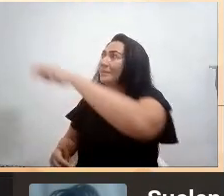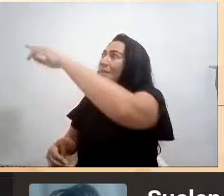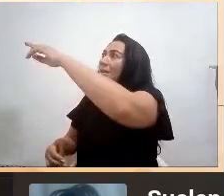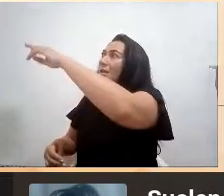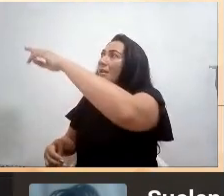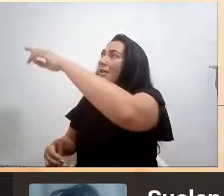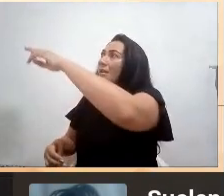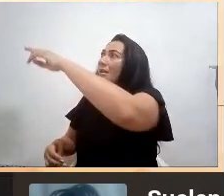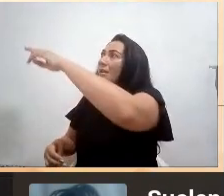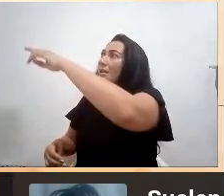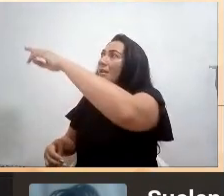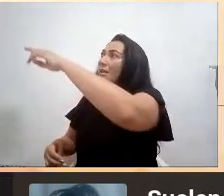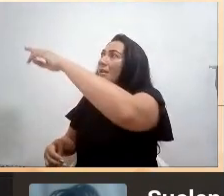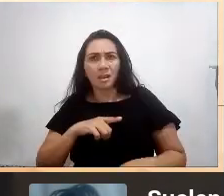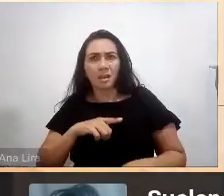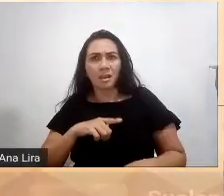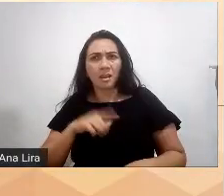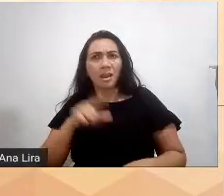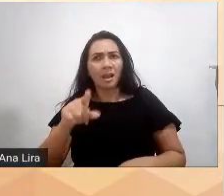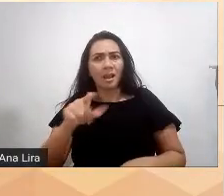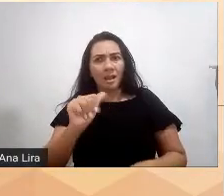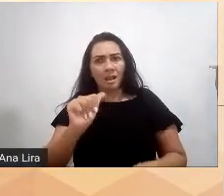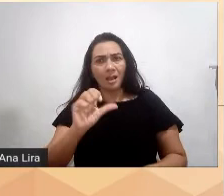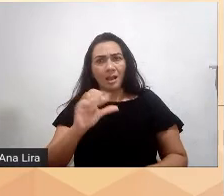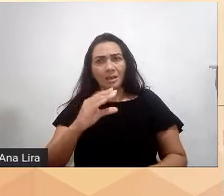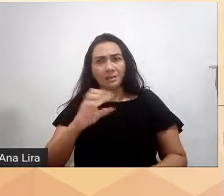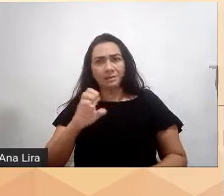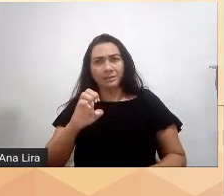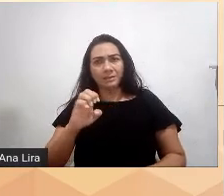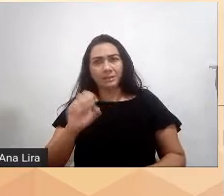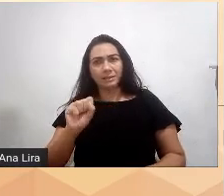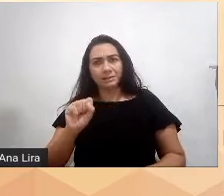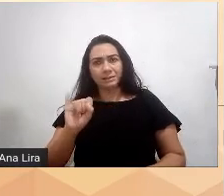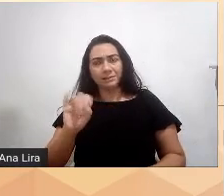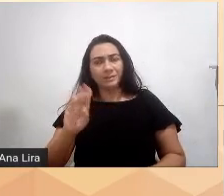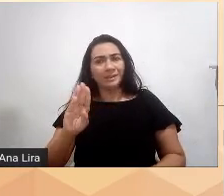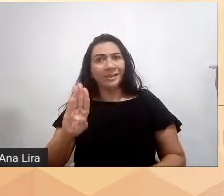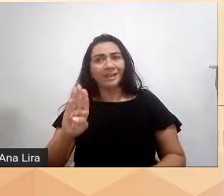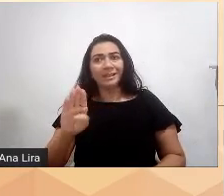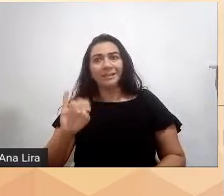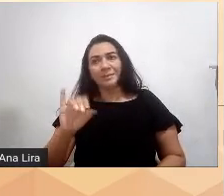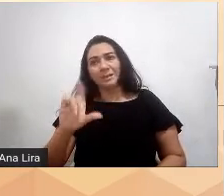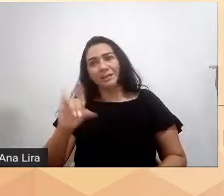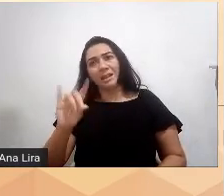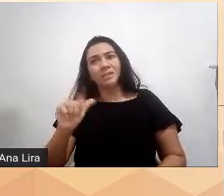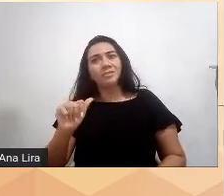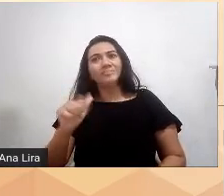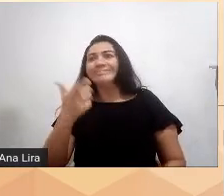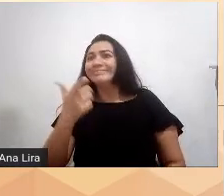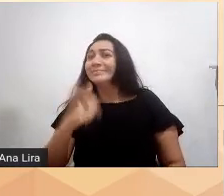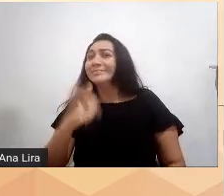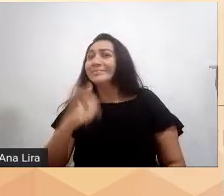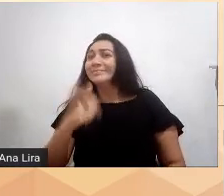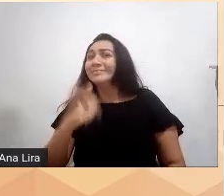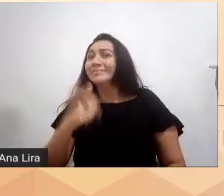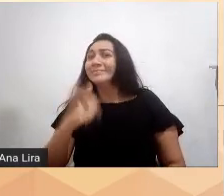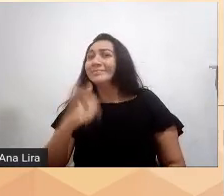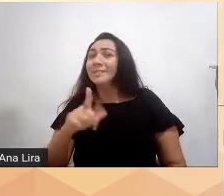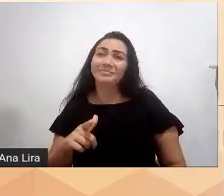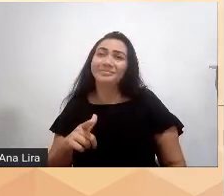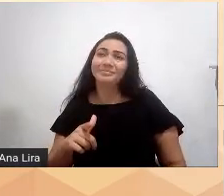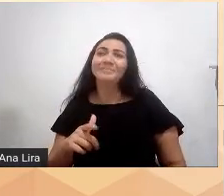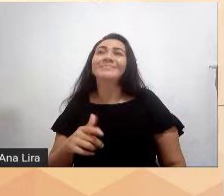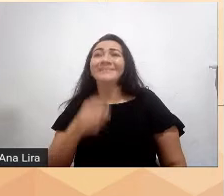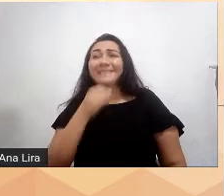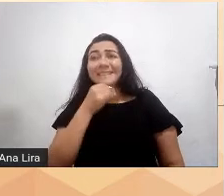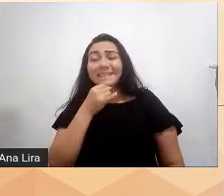acontece? Hoje, a acessibilidade ela está sendo de extrema importância em todos os